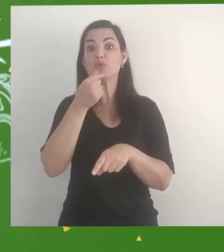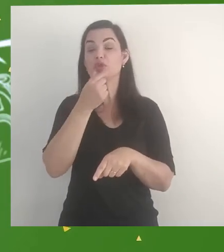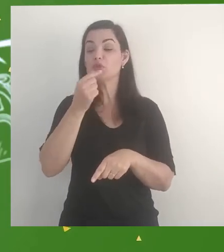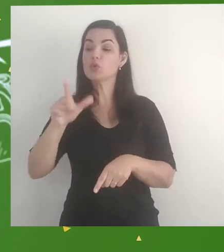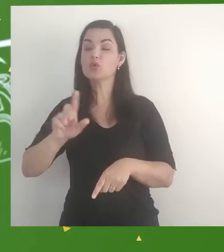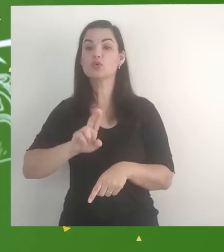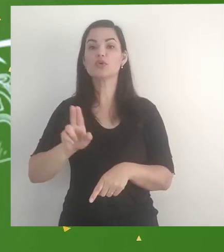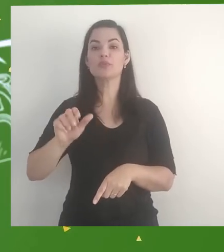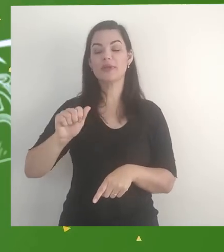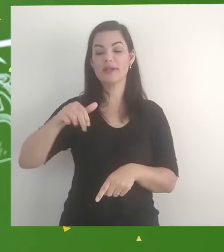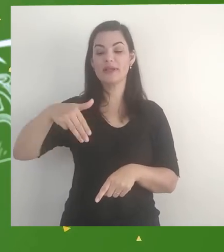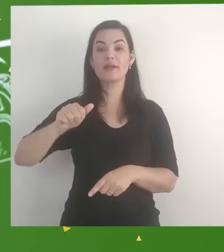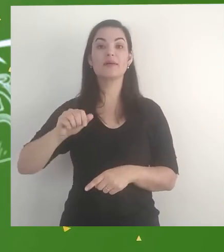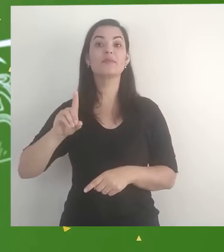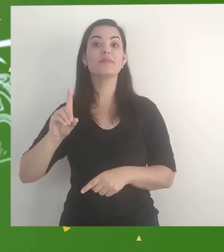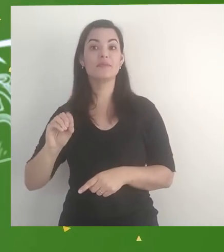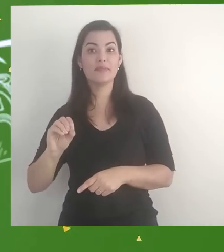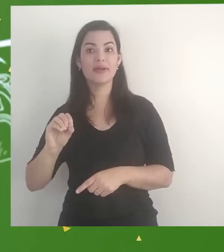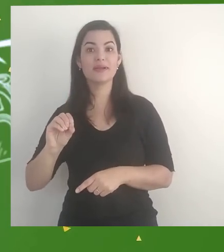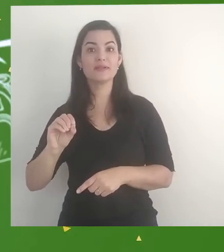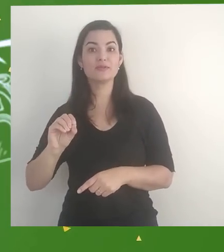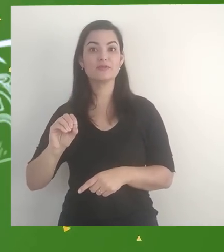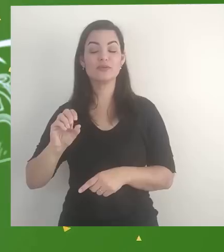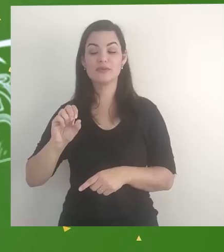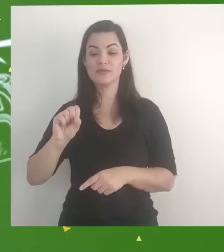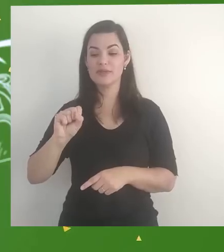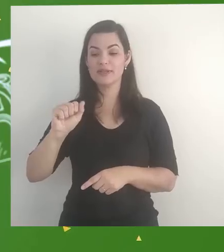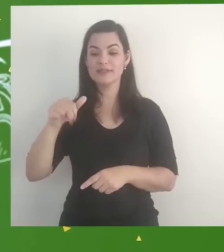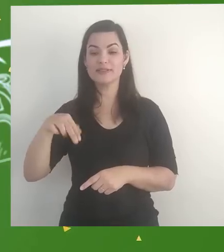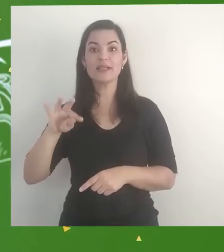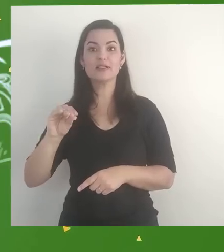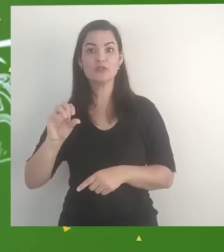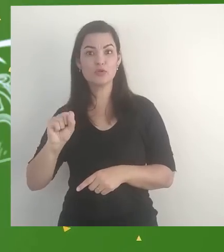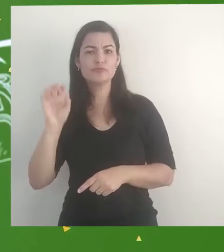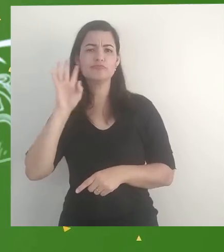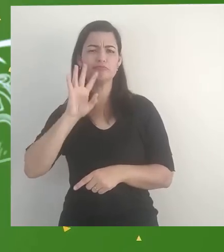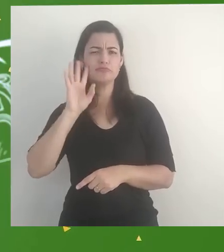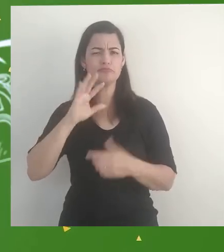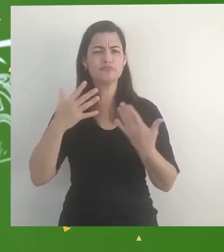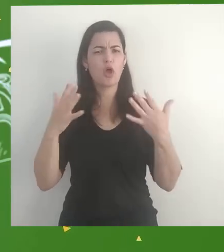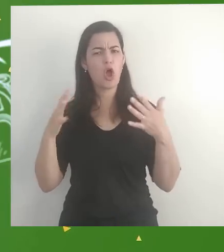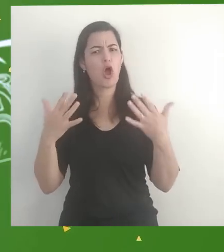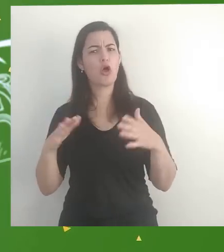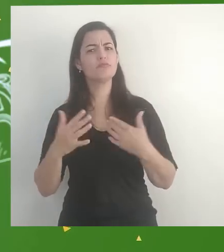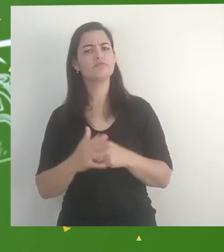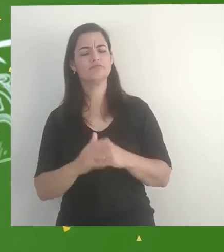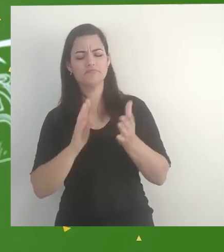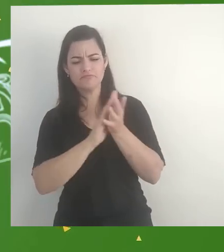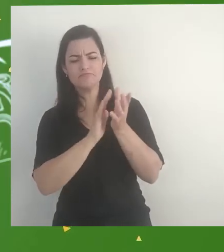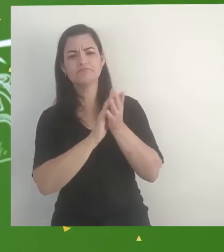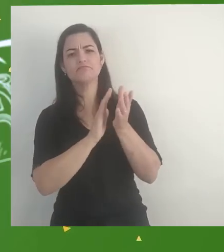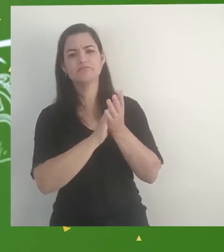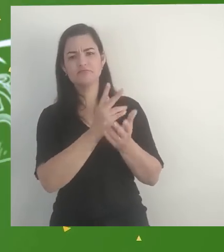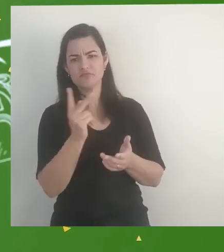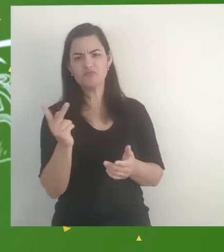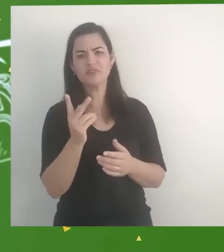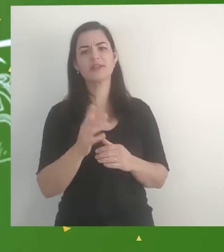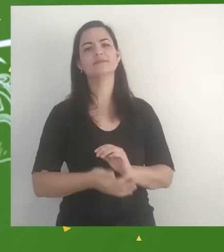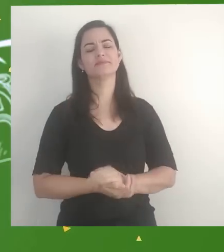Amado Santos, muito legal mesmo. Essa iniciativa de vocês é bem bacana, então queria deixar os parabéns, tá